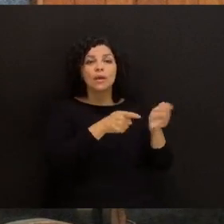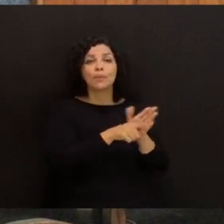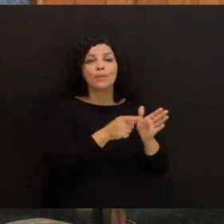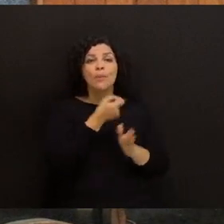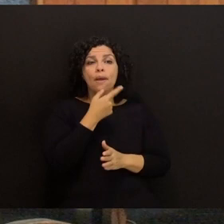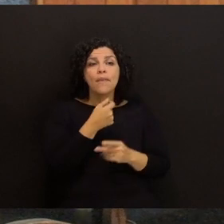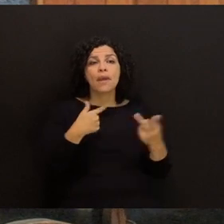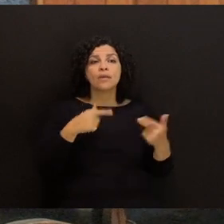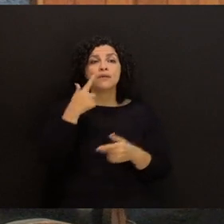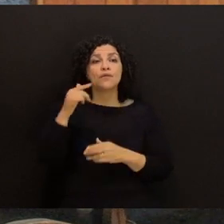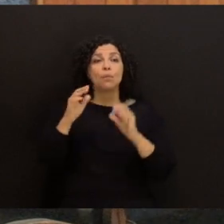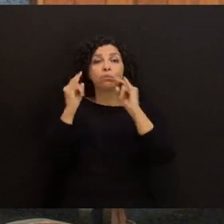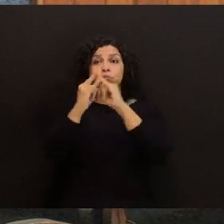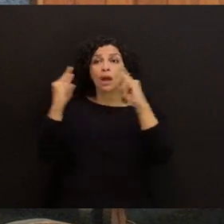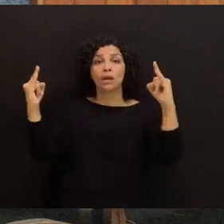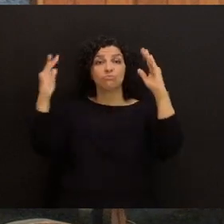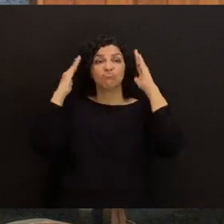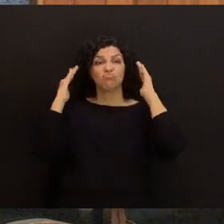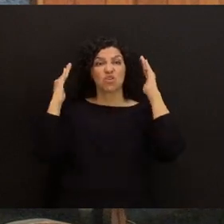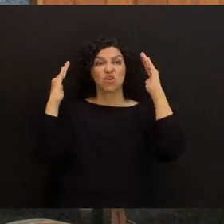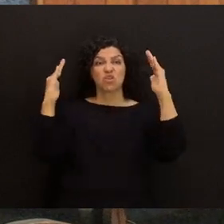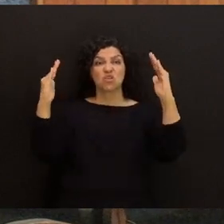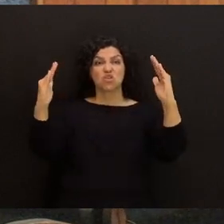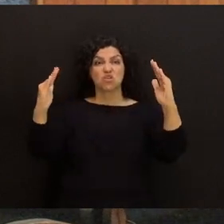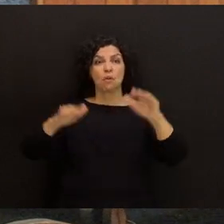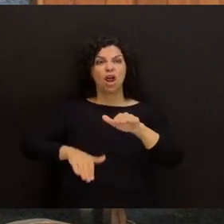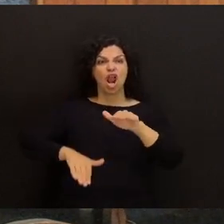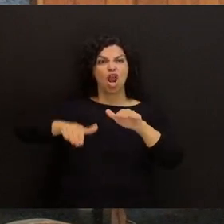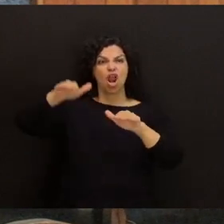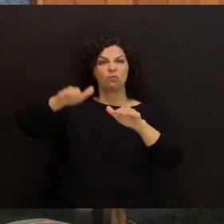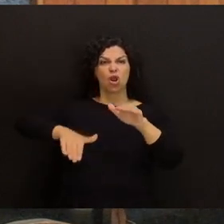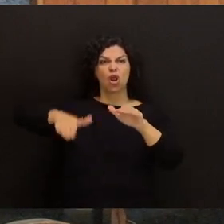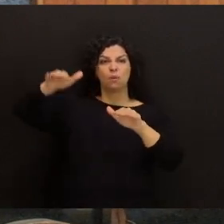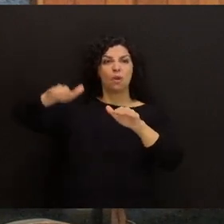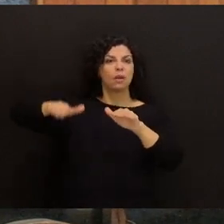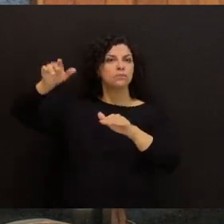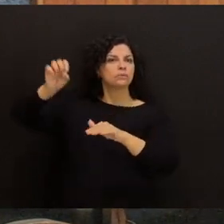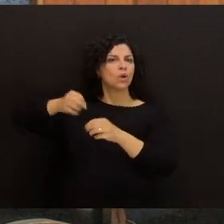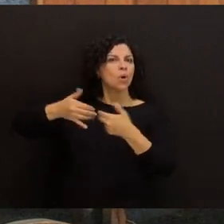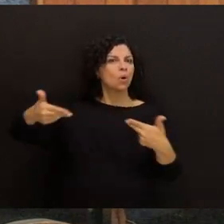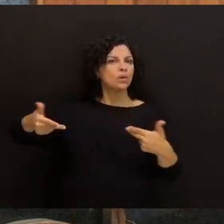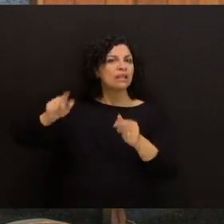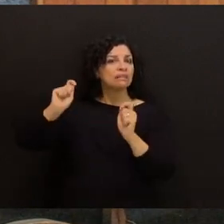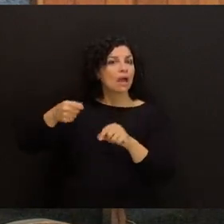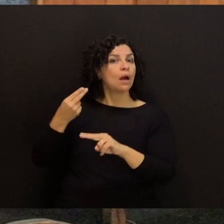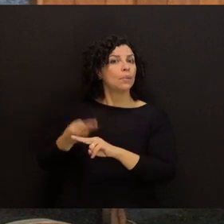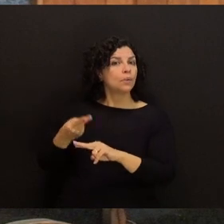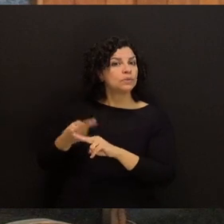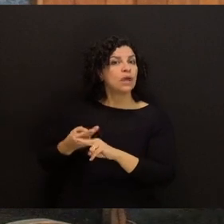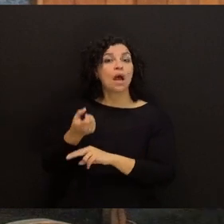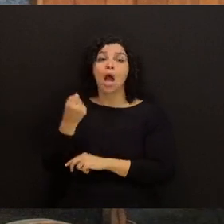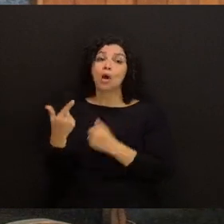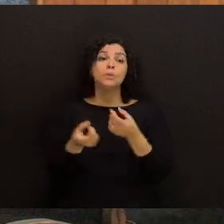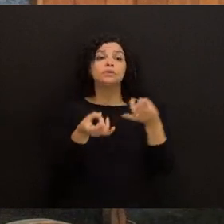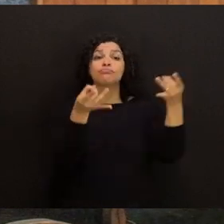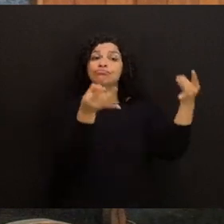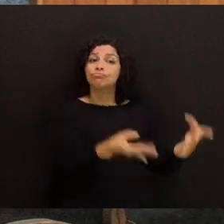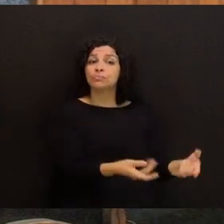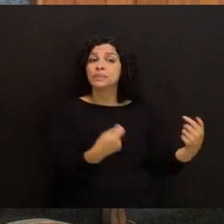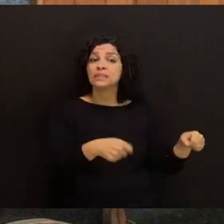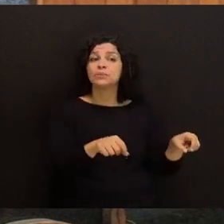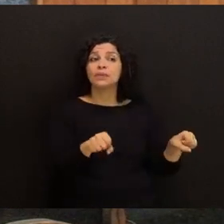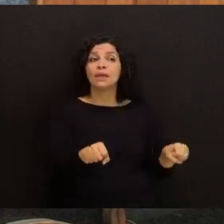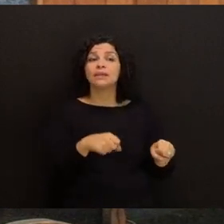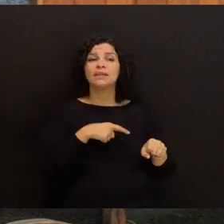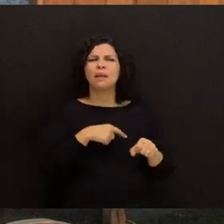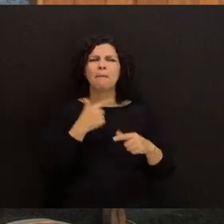foi um barracão gigante grande com um monte de coisa que dá para ser usado outras não dá para ser usado que estão